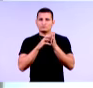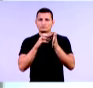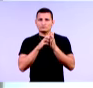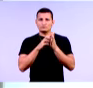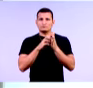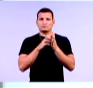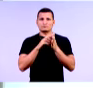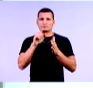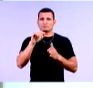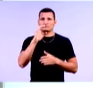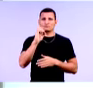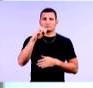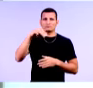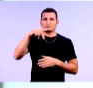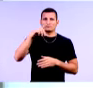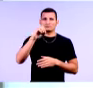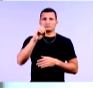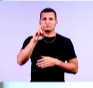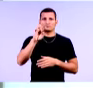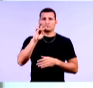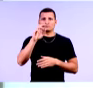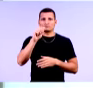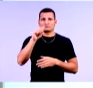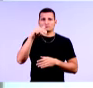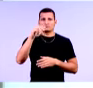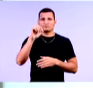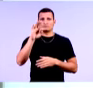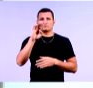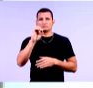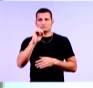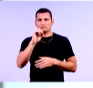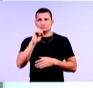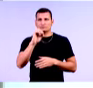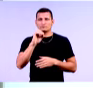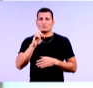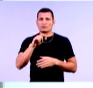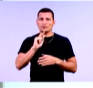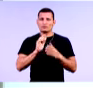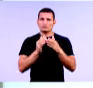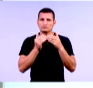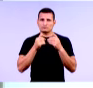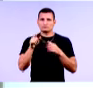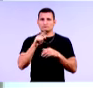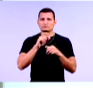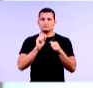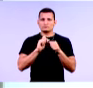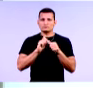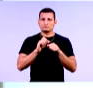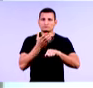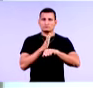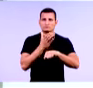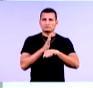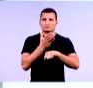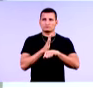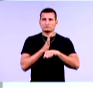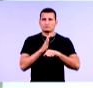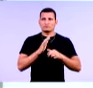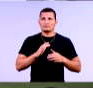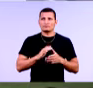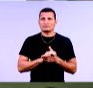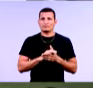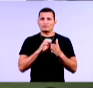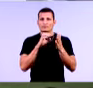são comportamento. Seria mais ou menos o que a gente pediu para vocês na atividade, né, gente? Sim.